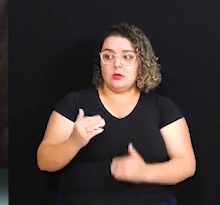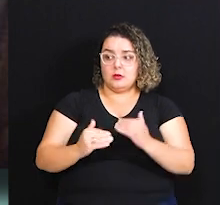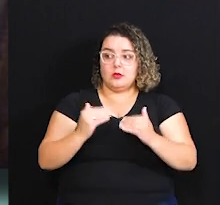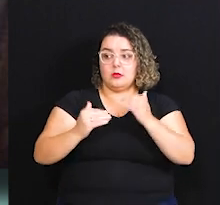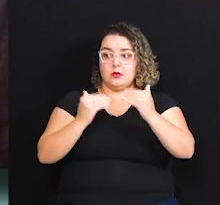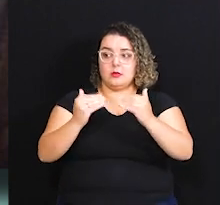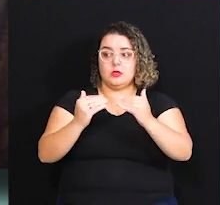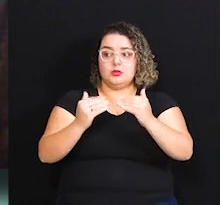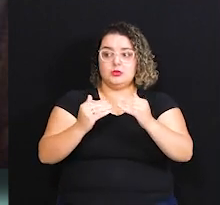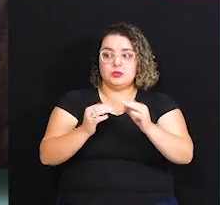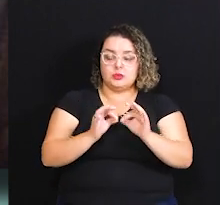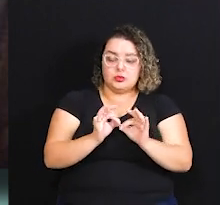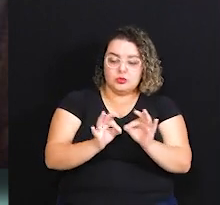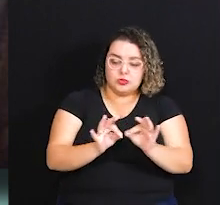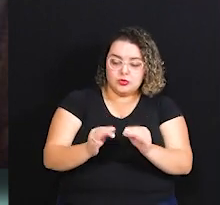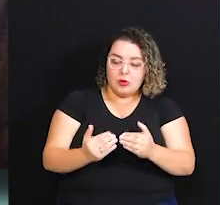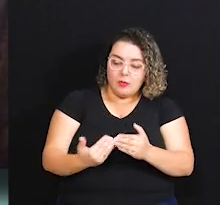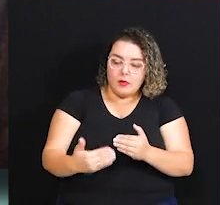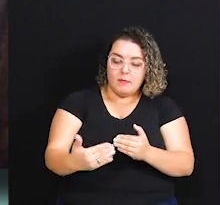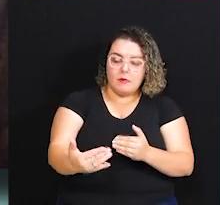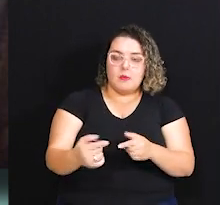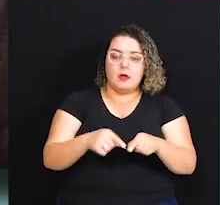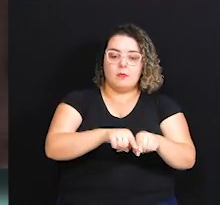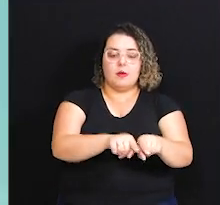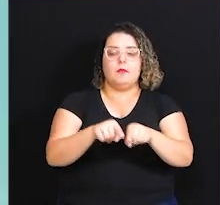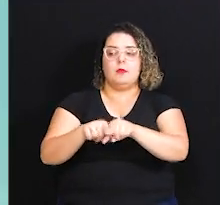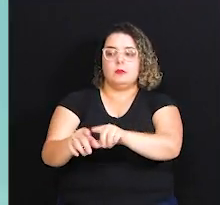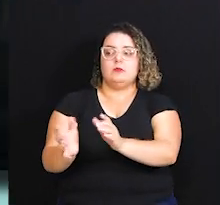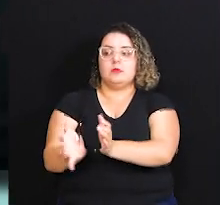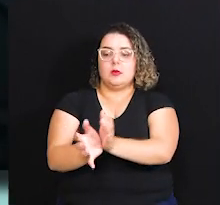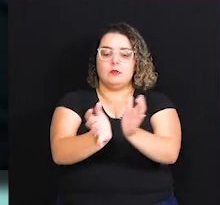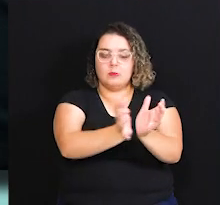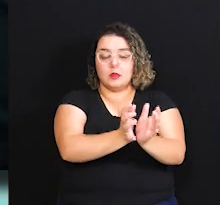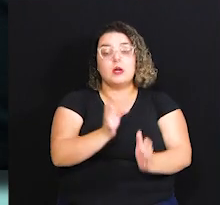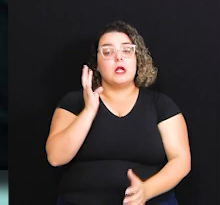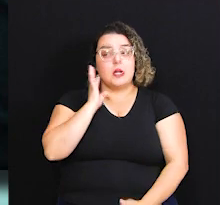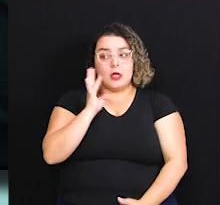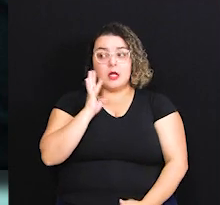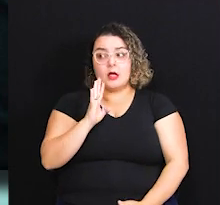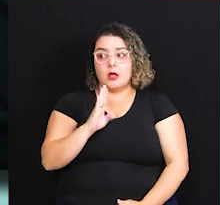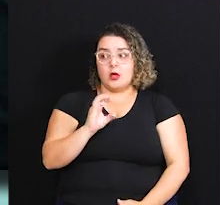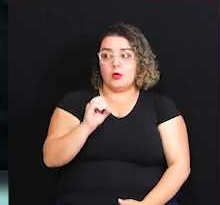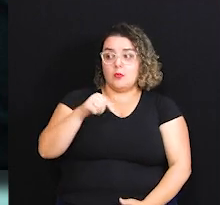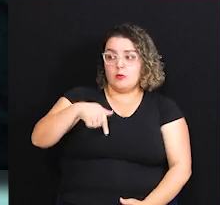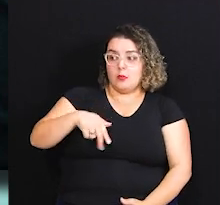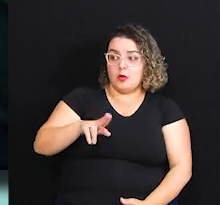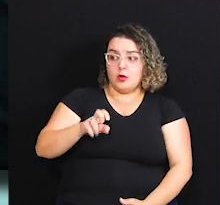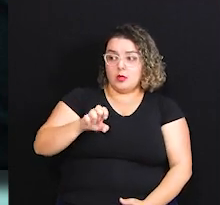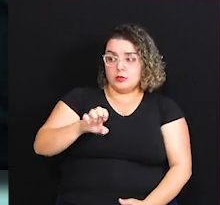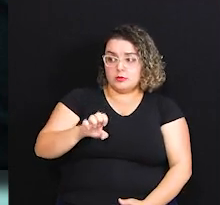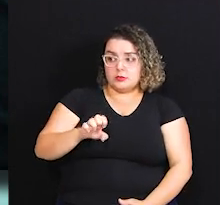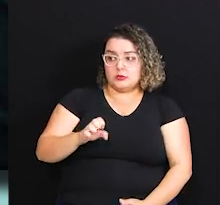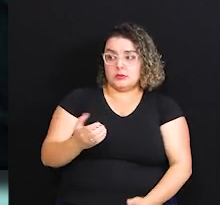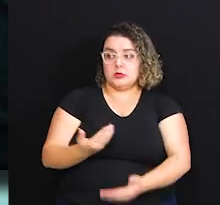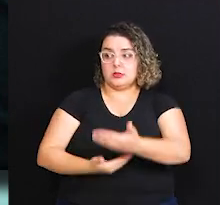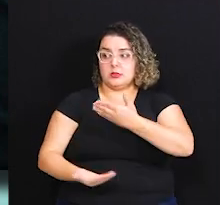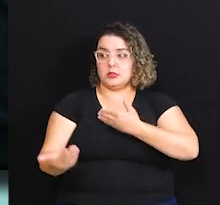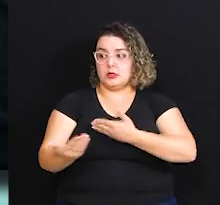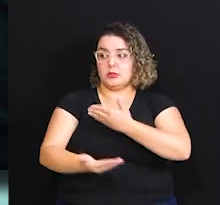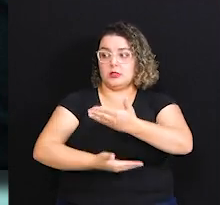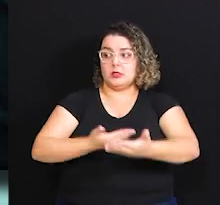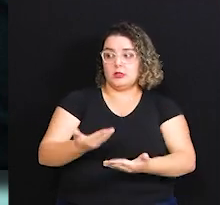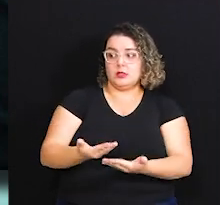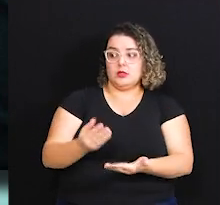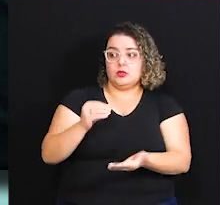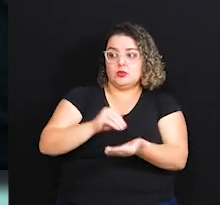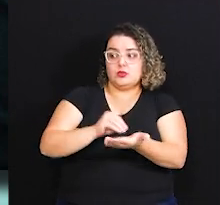programa de extensão em parceria com as duas equipes, muito legal, que é o Bosque Interativo, que é o programa que ocorre no último